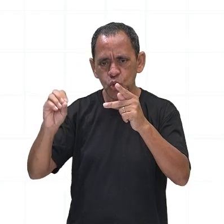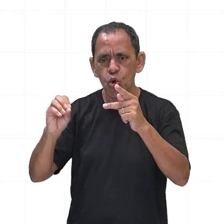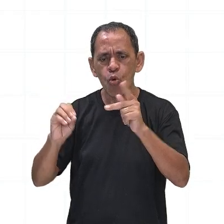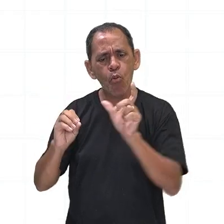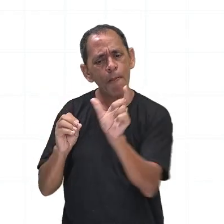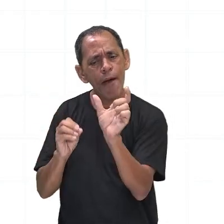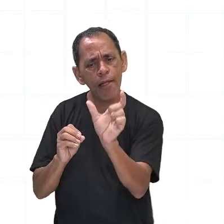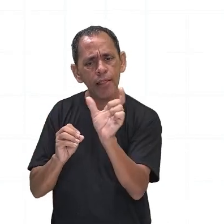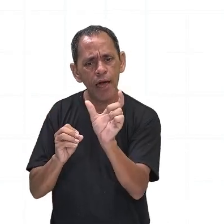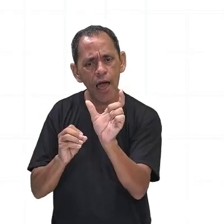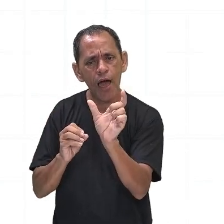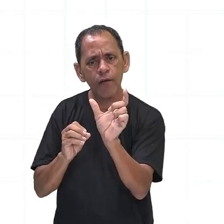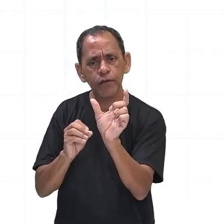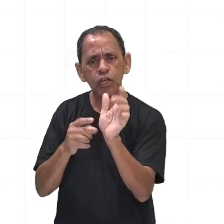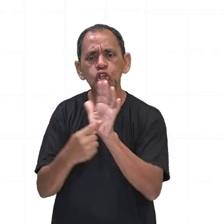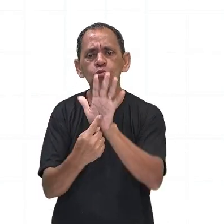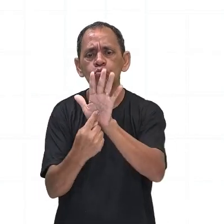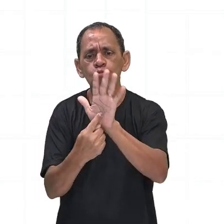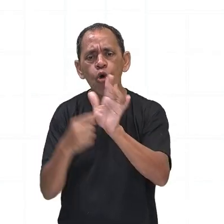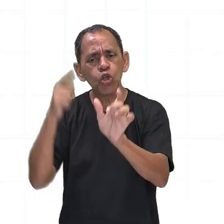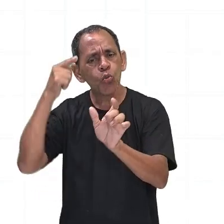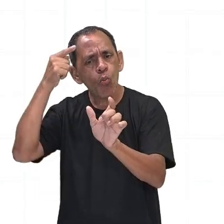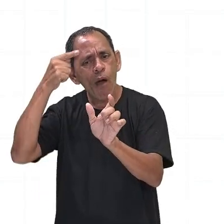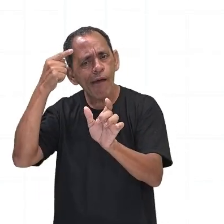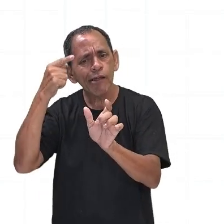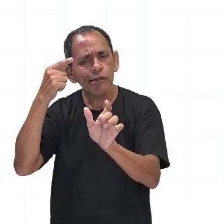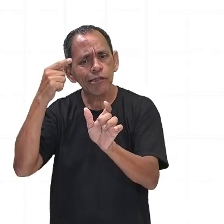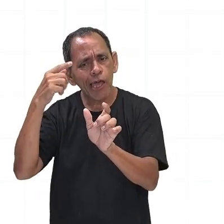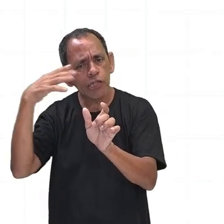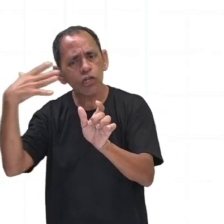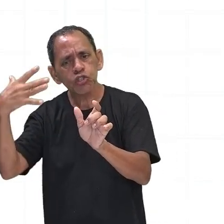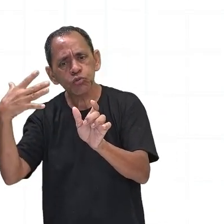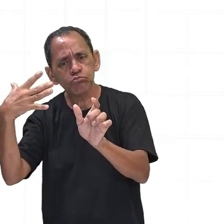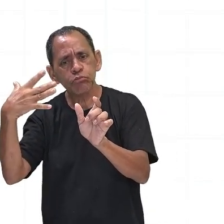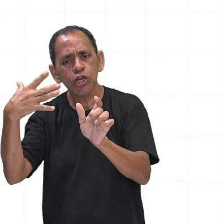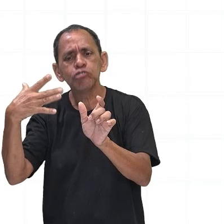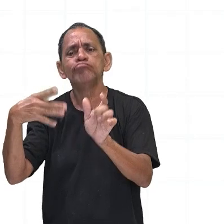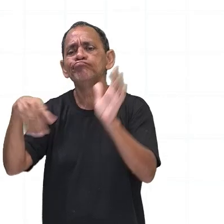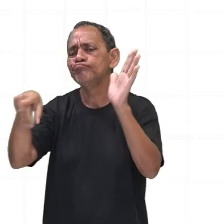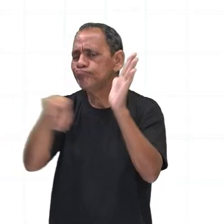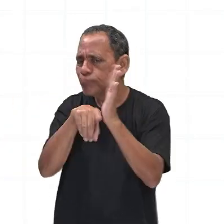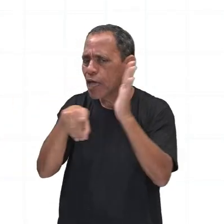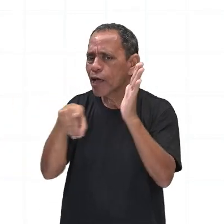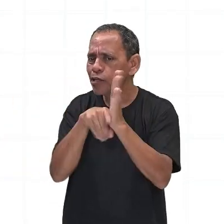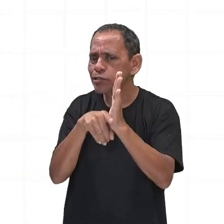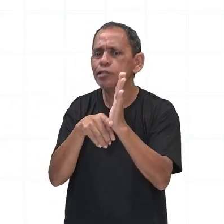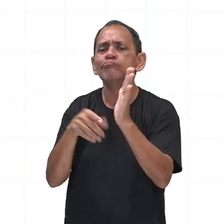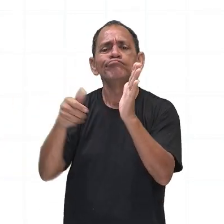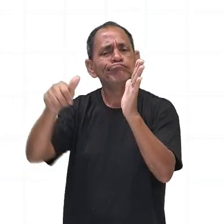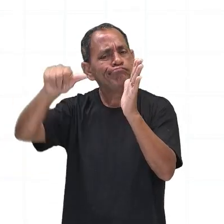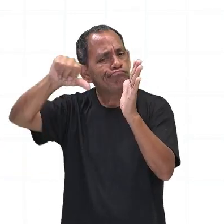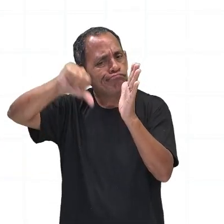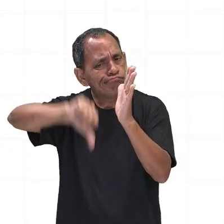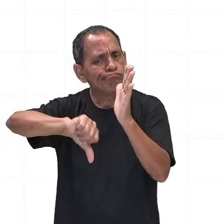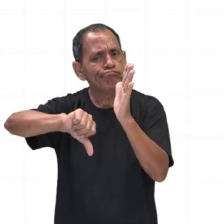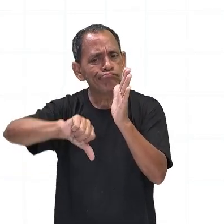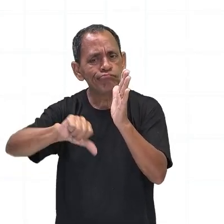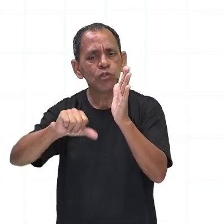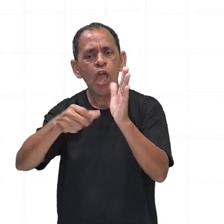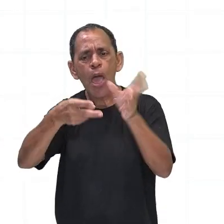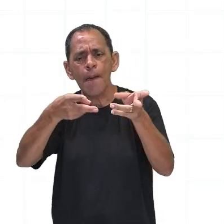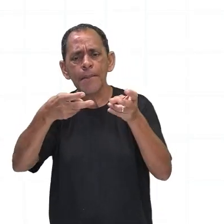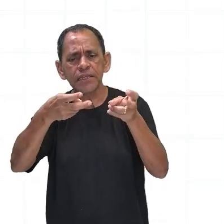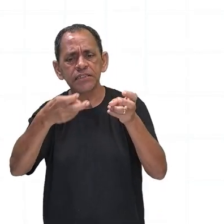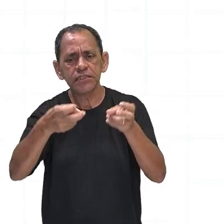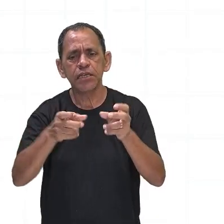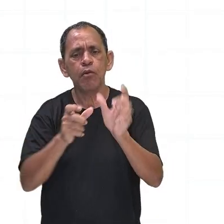palavra que traz uma ideia, uma circunstância de negação. Que palavra é essa? Você pode perceber que no predicado a palavra